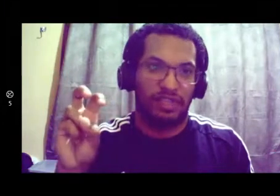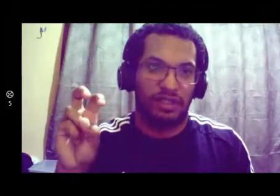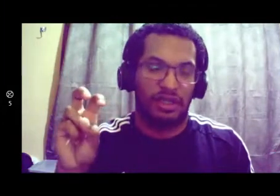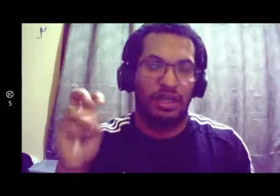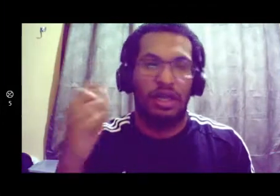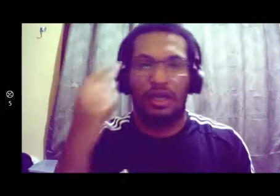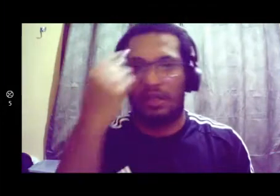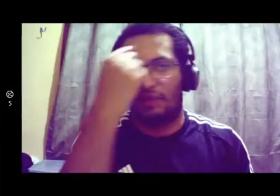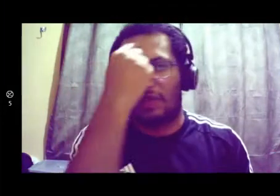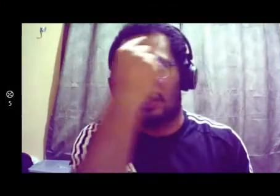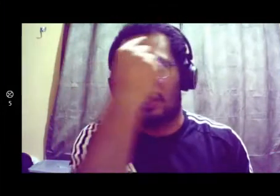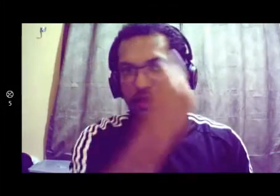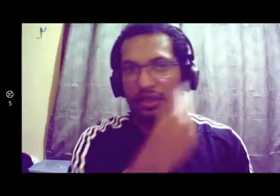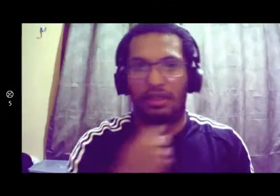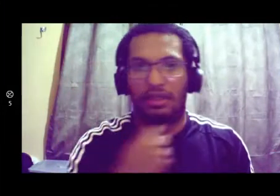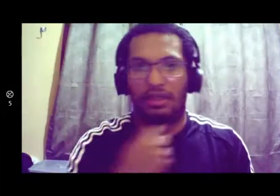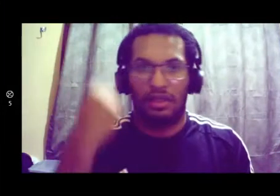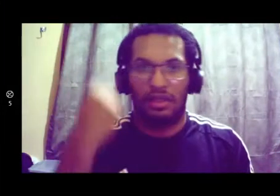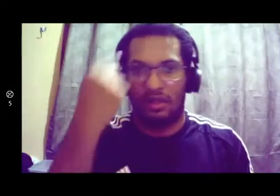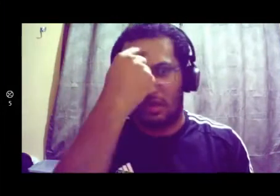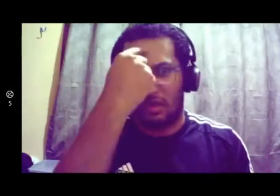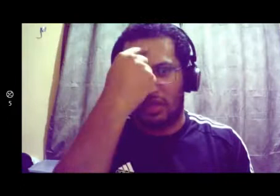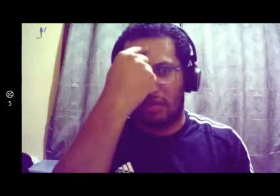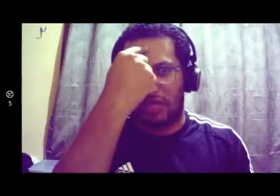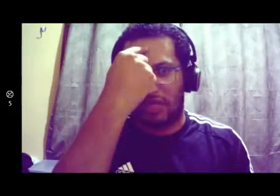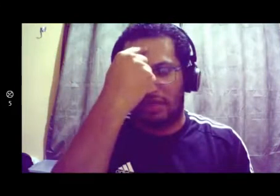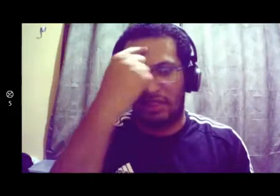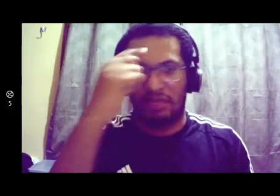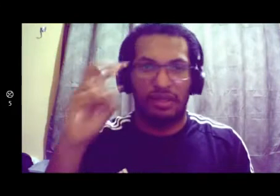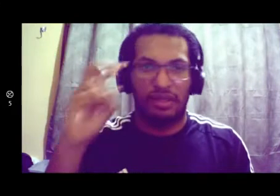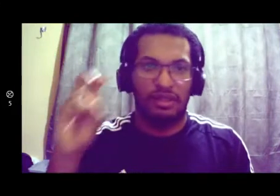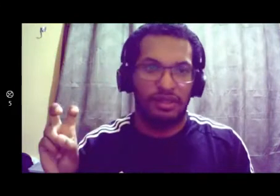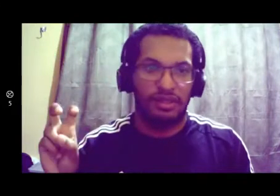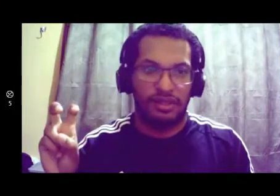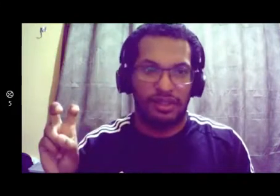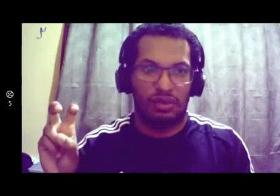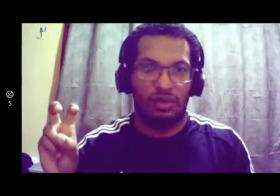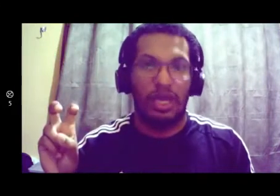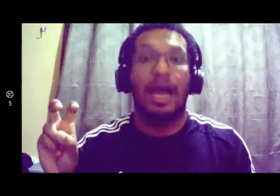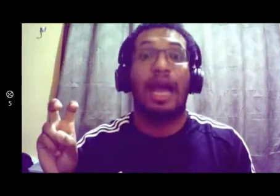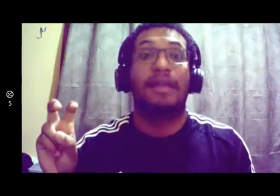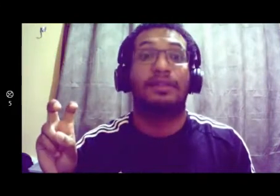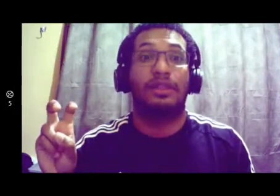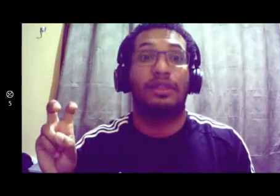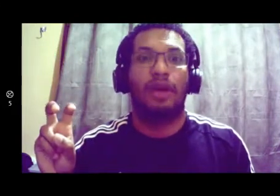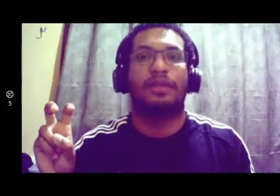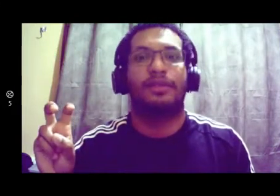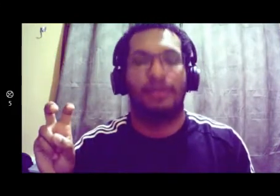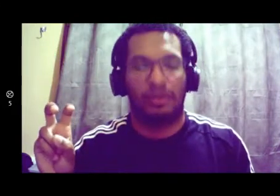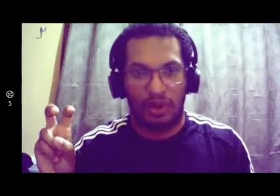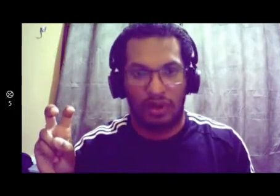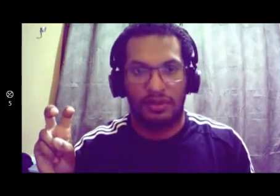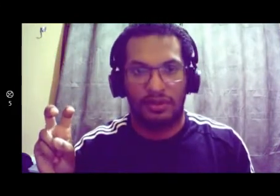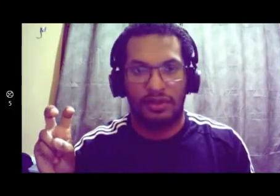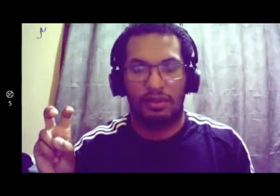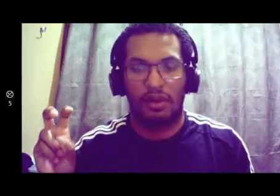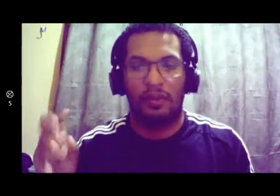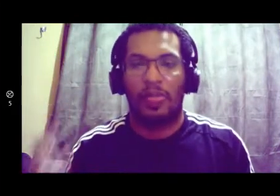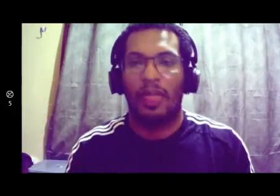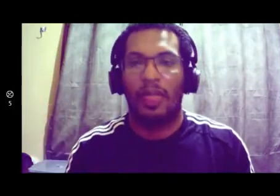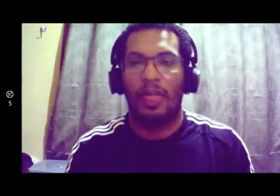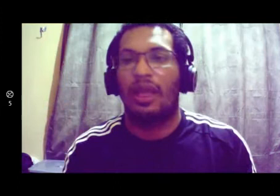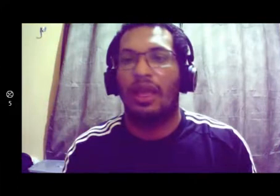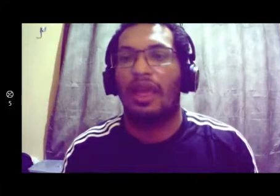Esse faz assim. Você faz assim. Termina em cima, 5. Ah, 5 horas. 5 horas. Tá